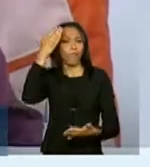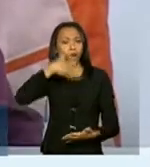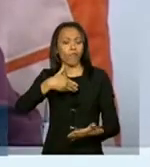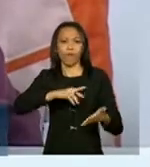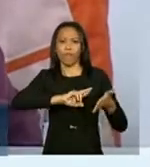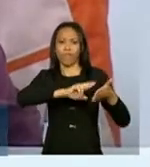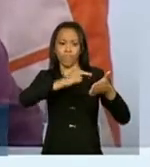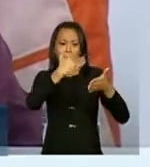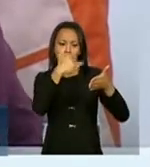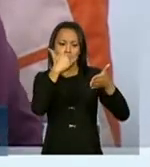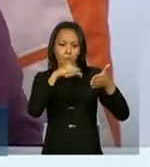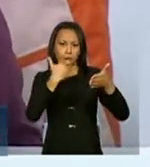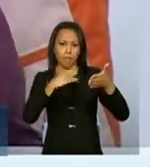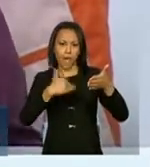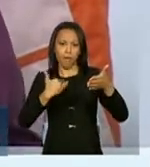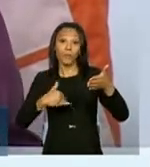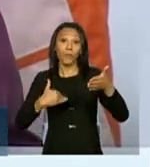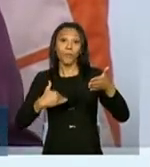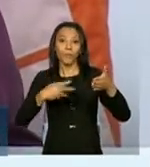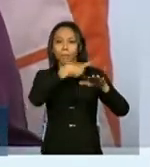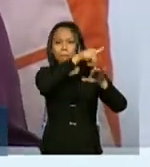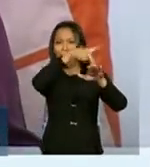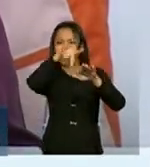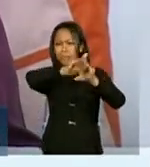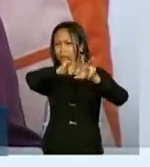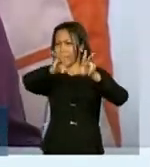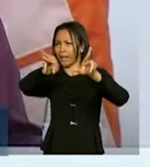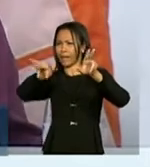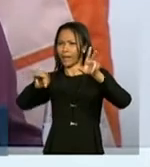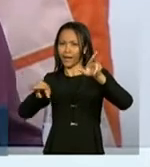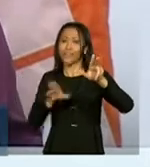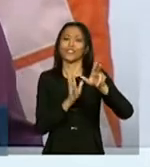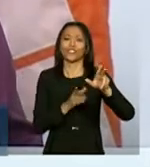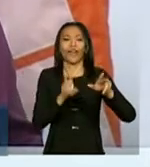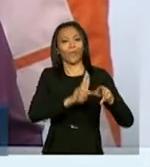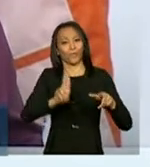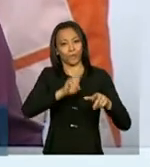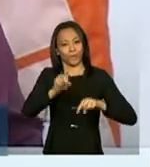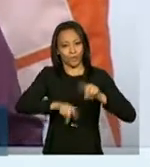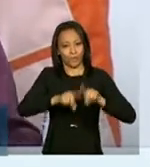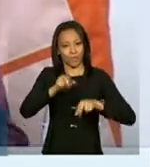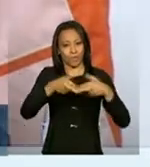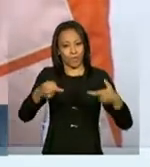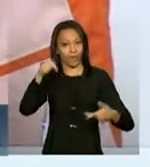quantidade de países que já demandam os produtos da Baltô.